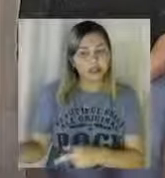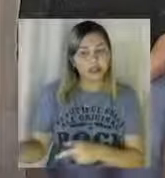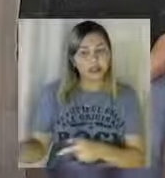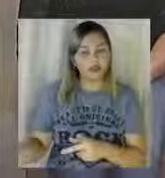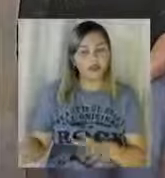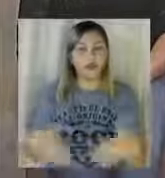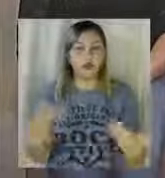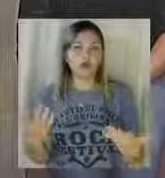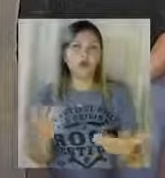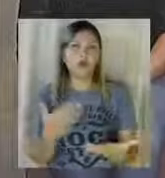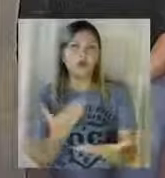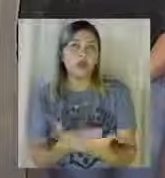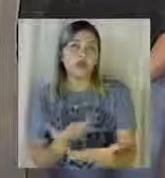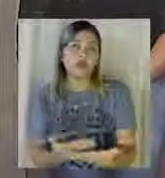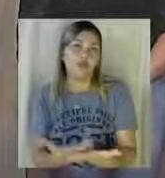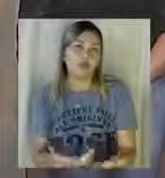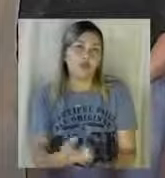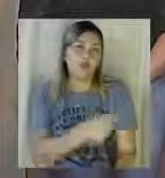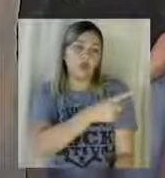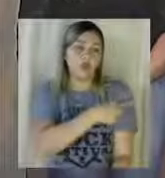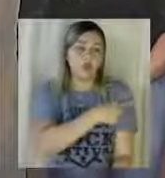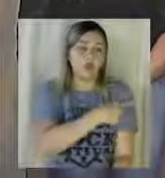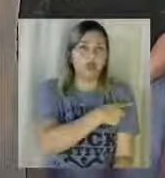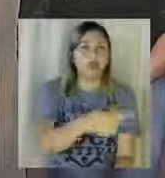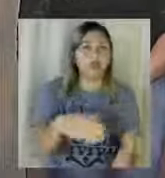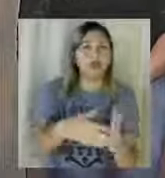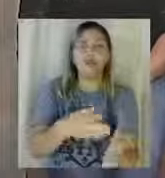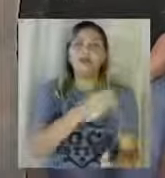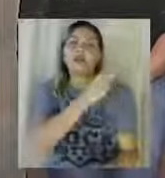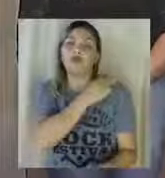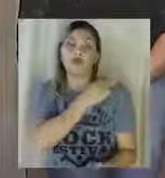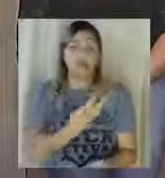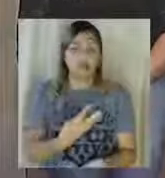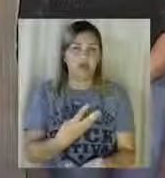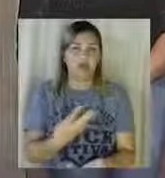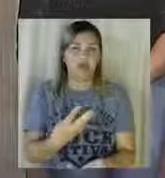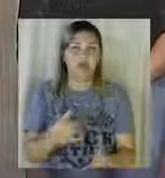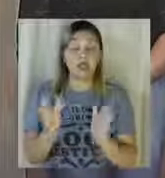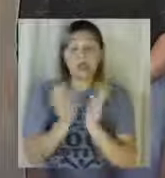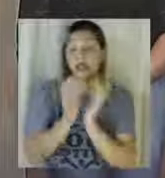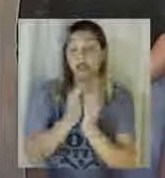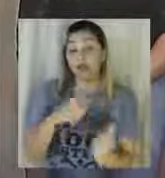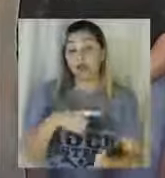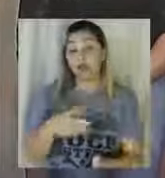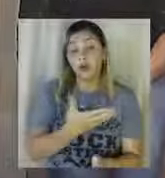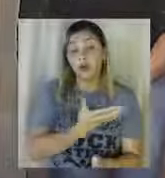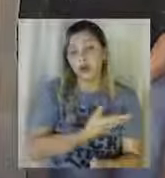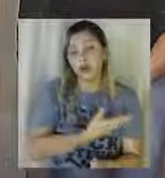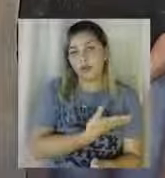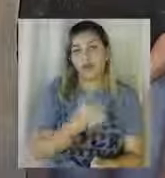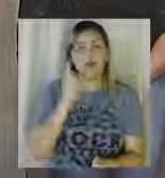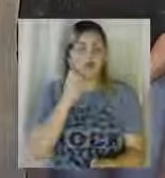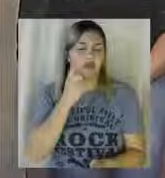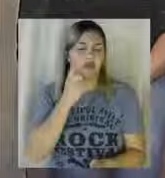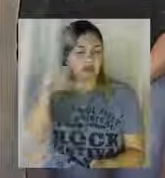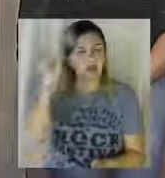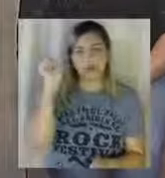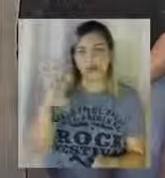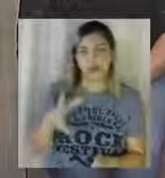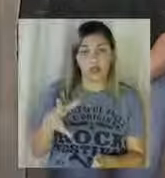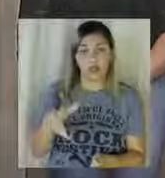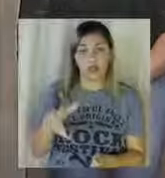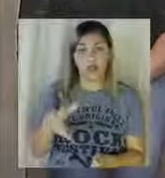estudei primeiro ano até o terceiro ano, porque lá em Recife eu tenho amigos, tanto surdos como ouvintes também.